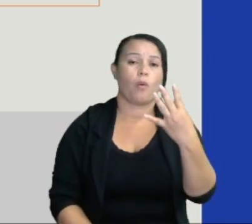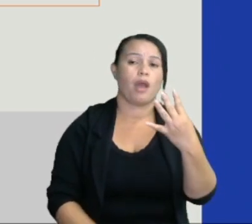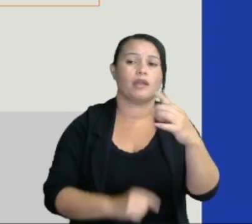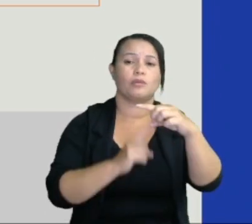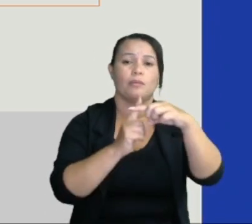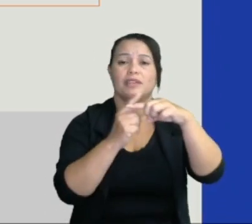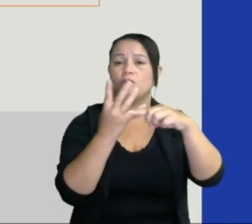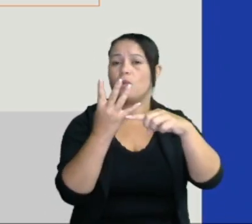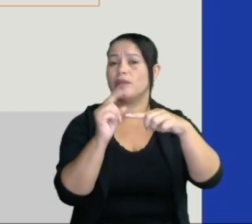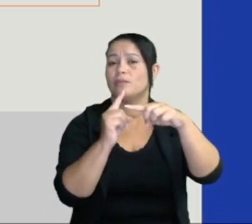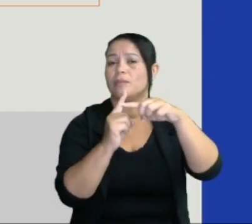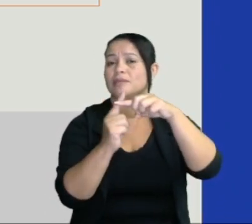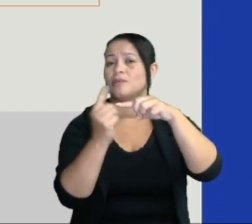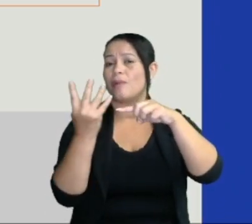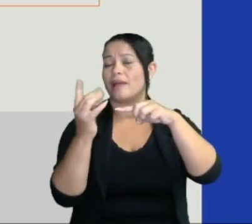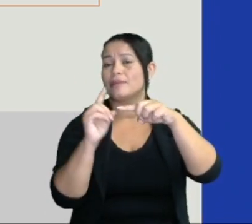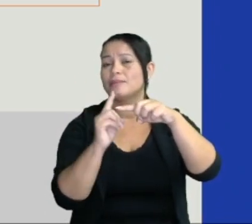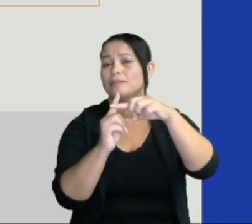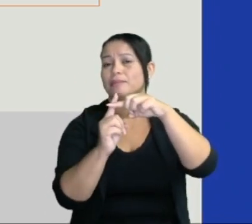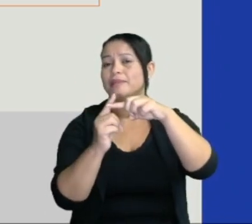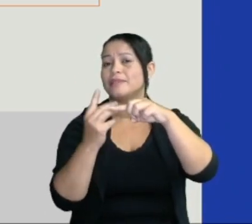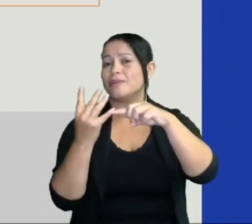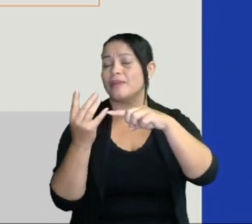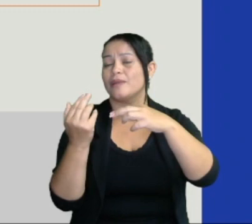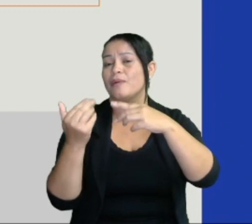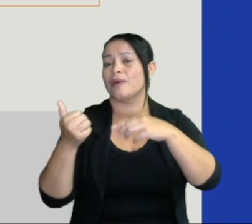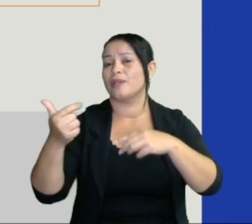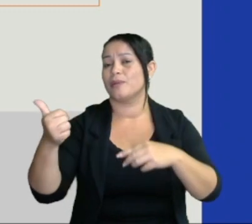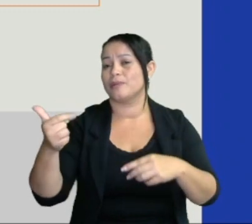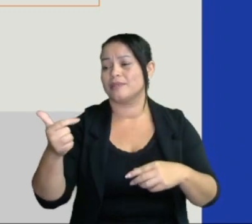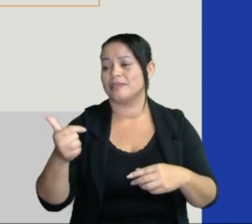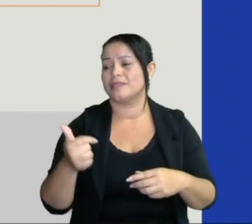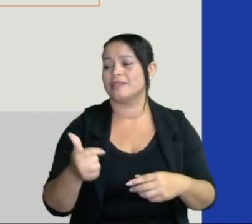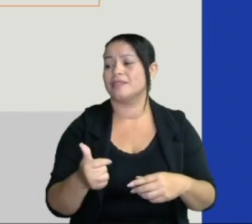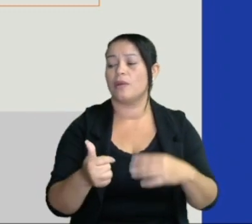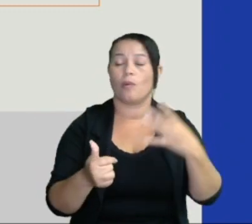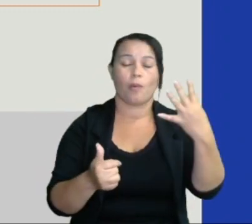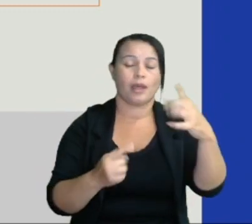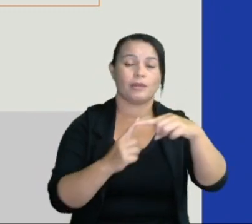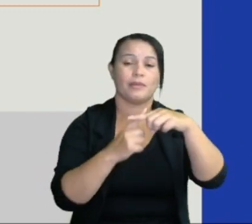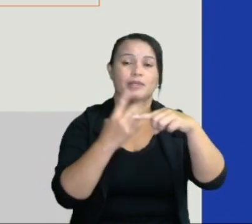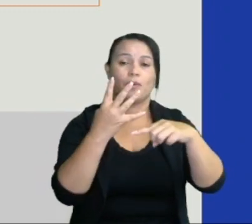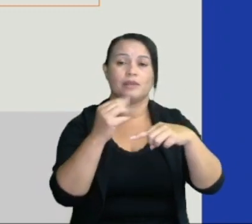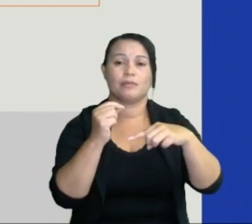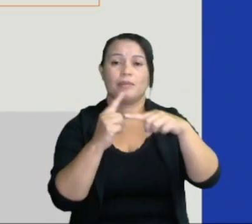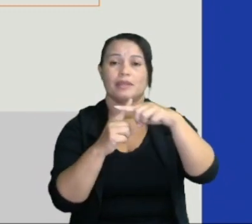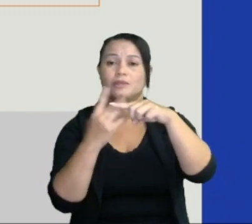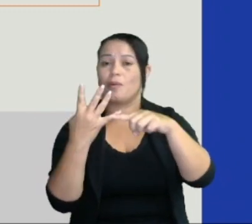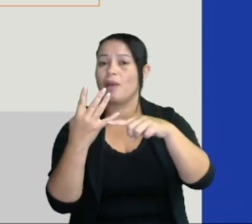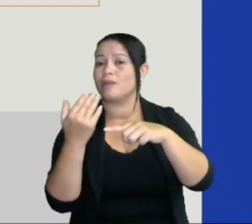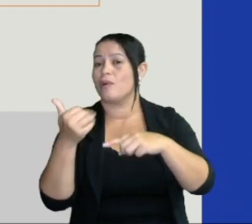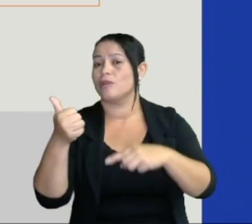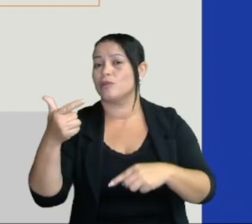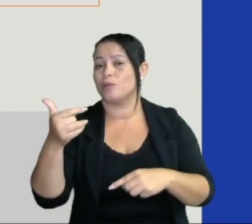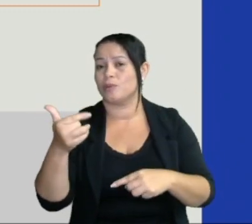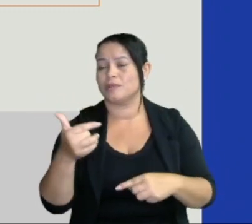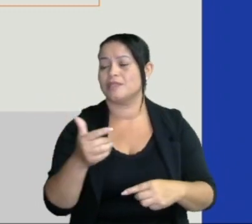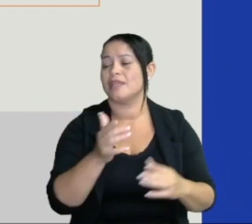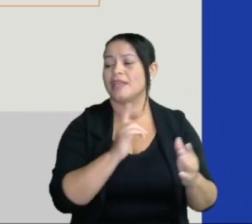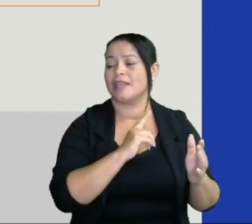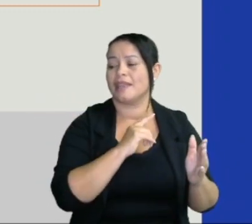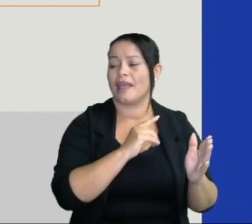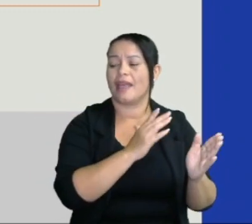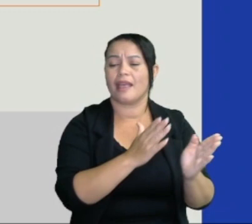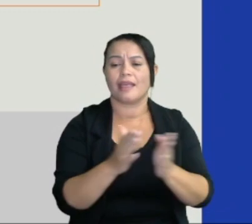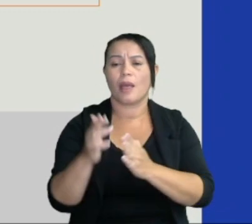4 mais 4 mais 4 é igual a 12. Então, aqui eu tenho 3 parcelas de 4, que é